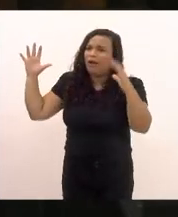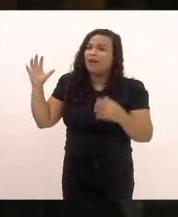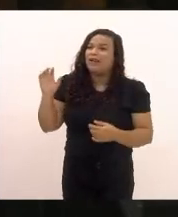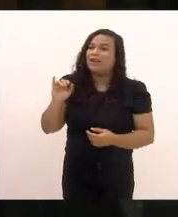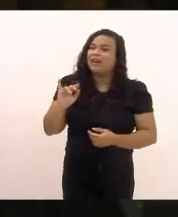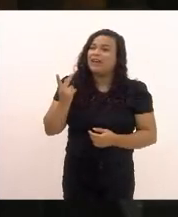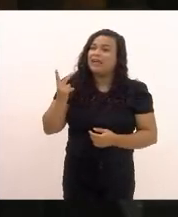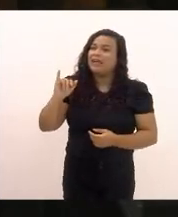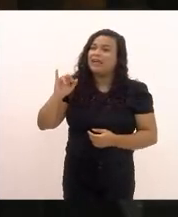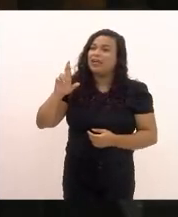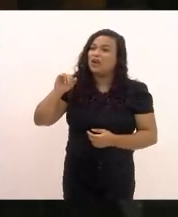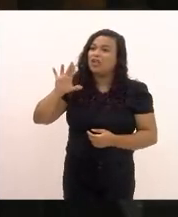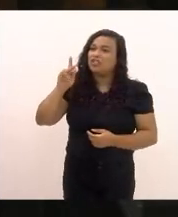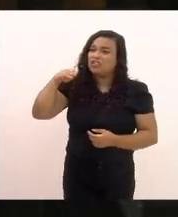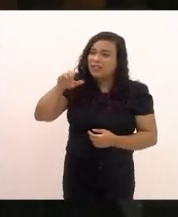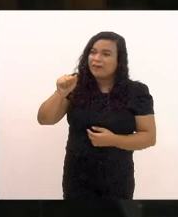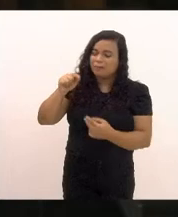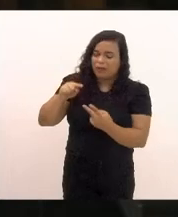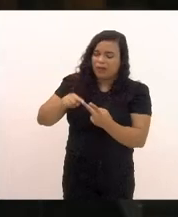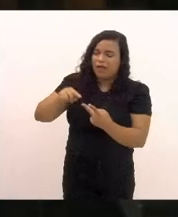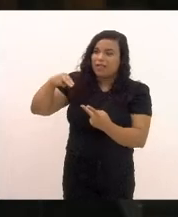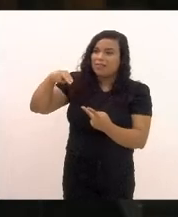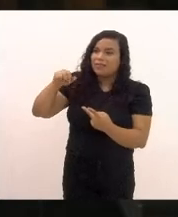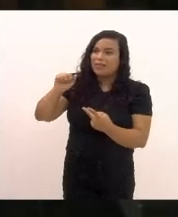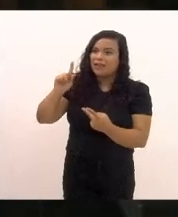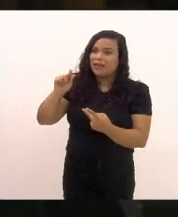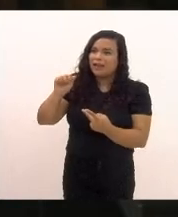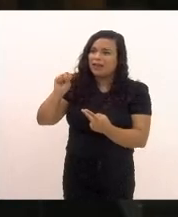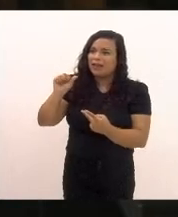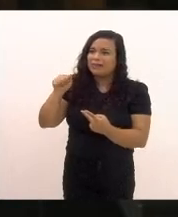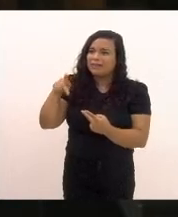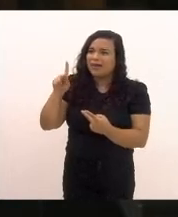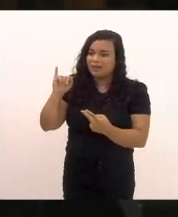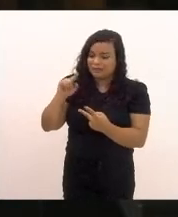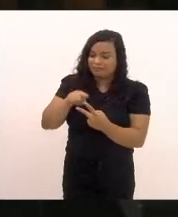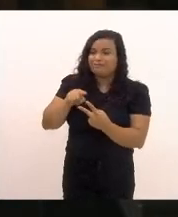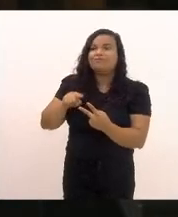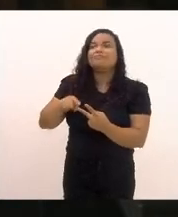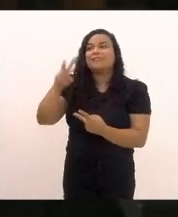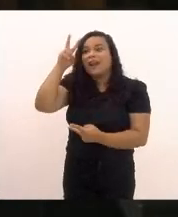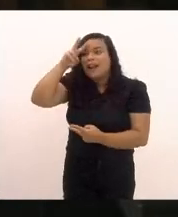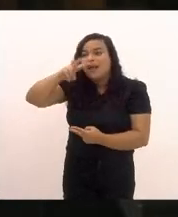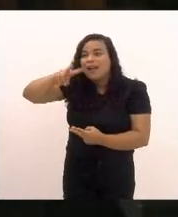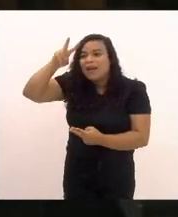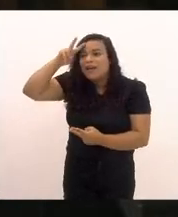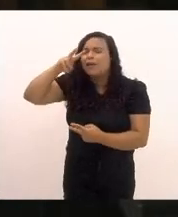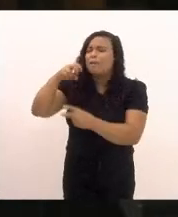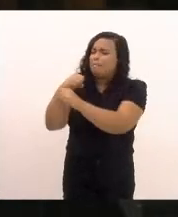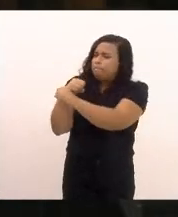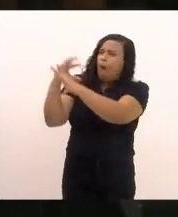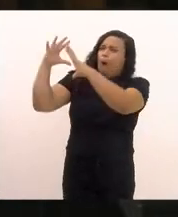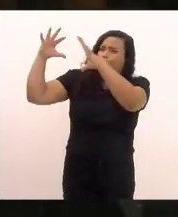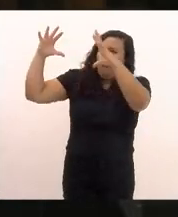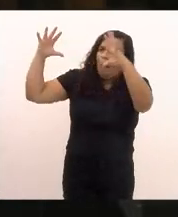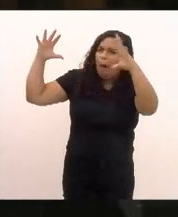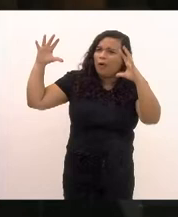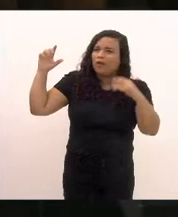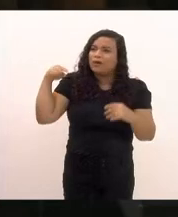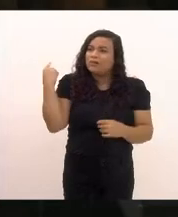Então, este quadro que estamos vivendo é um quadro, de fato,